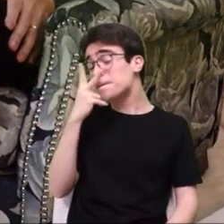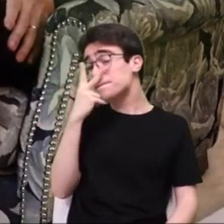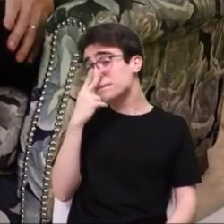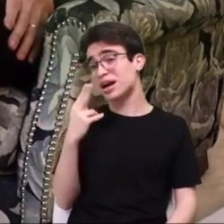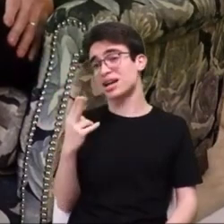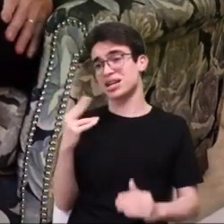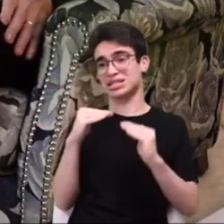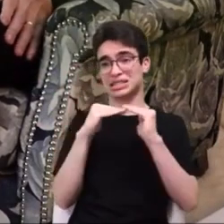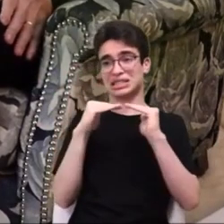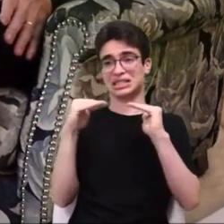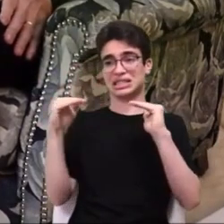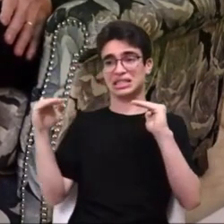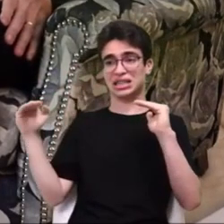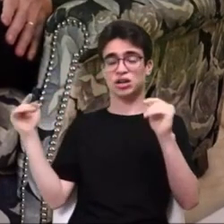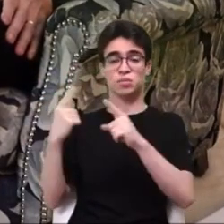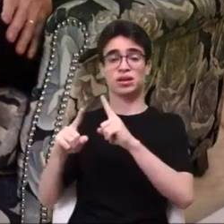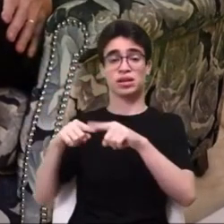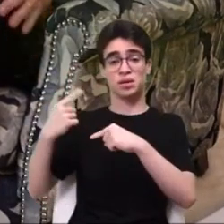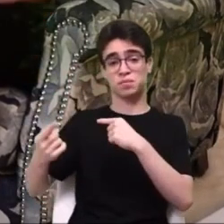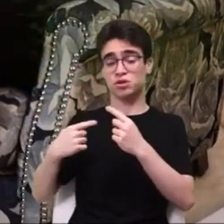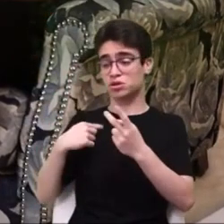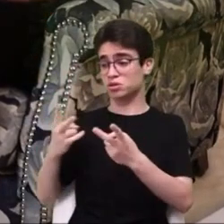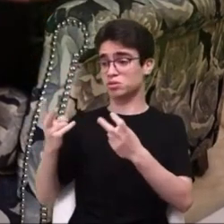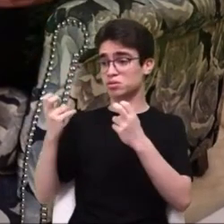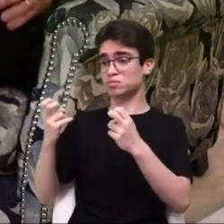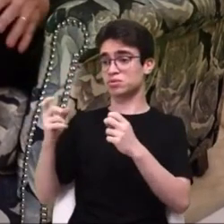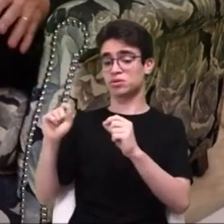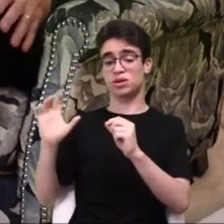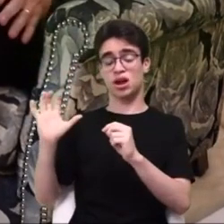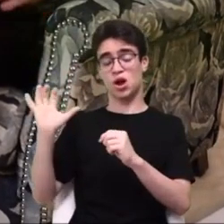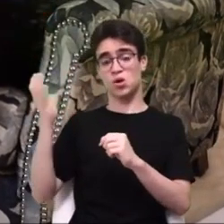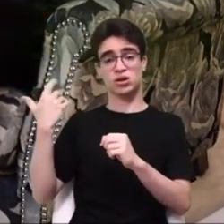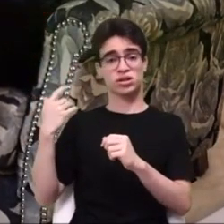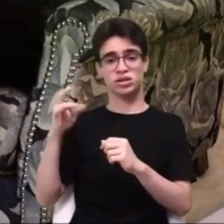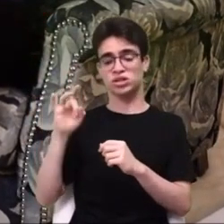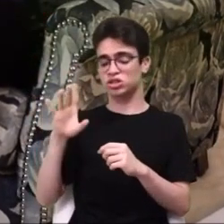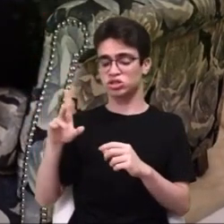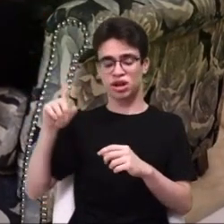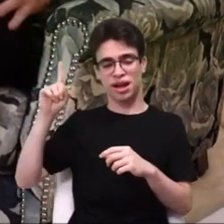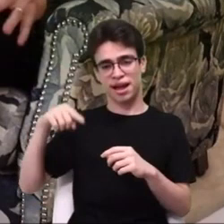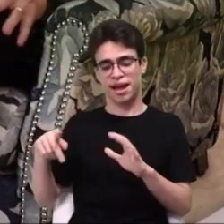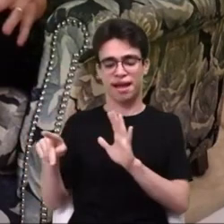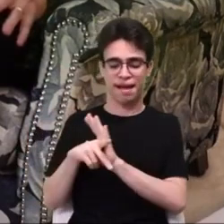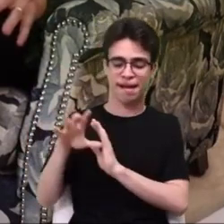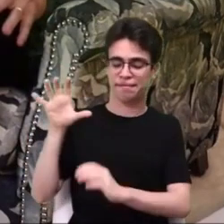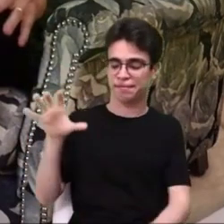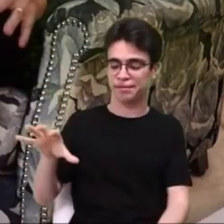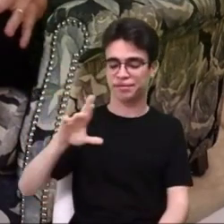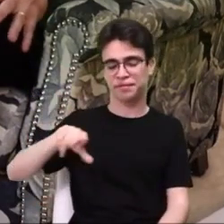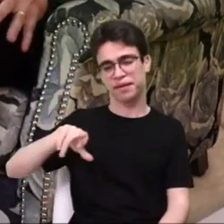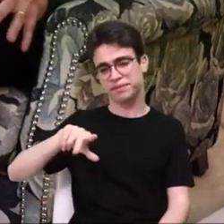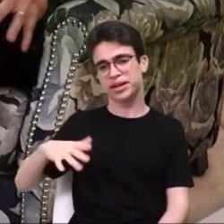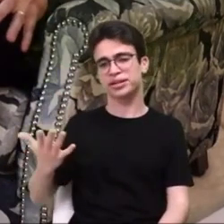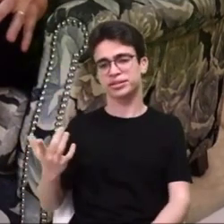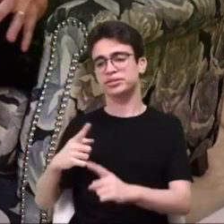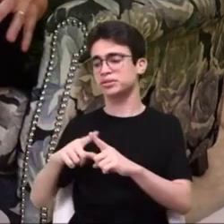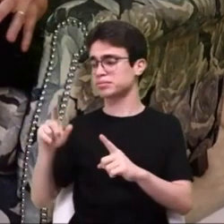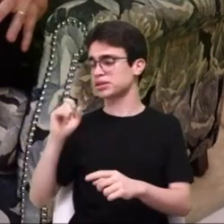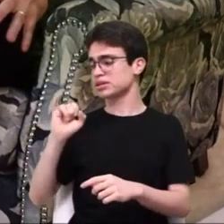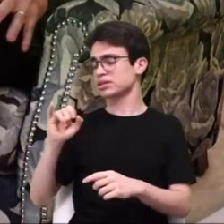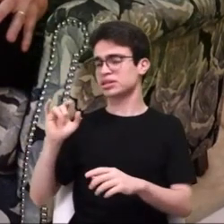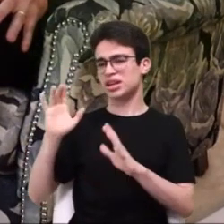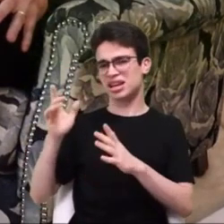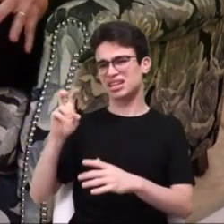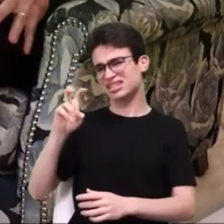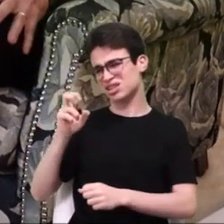estabilidade, porque depois eu me deparei com o cenário, né? Que não era exatamente isto, né? Então,